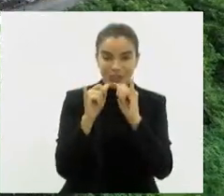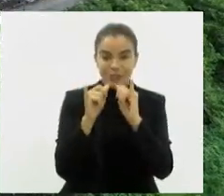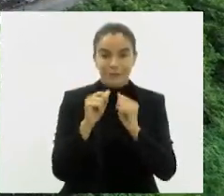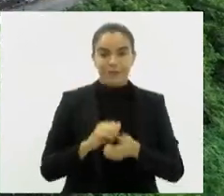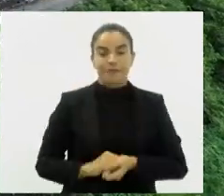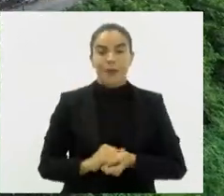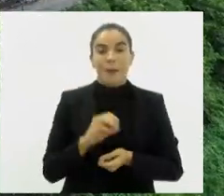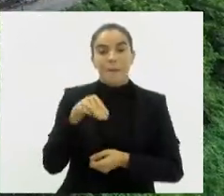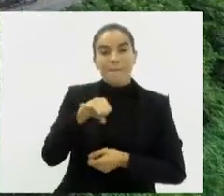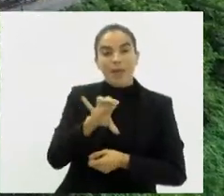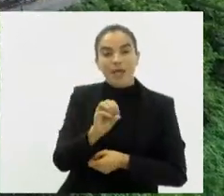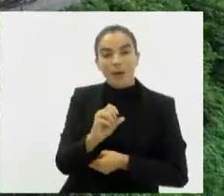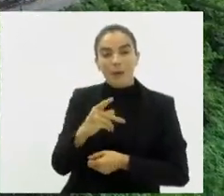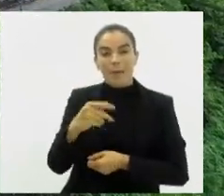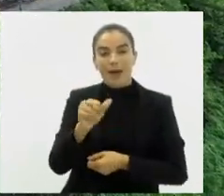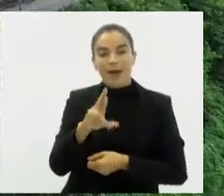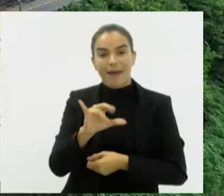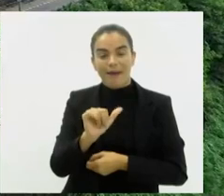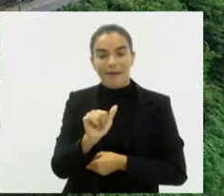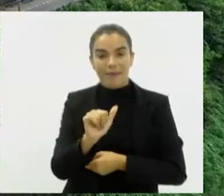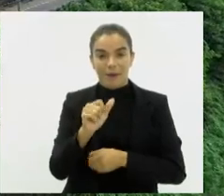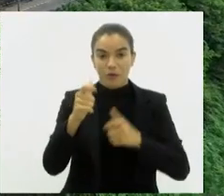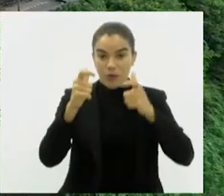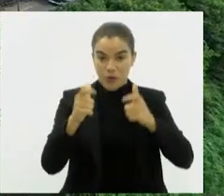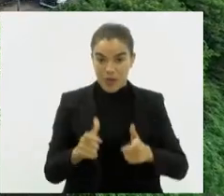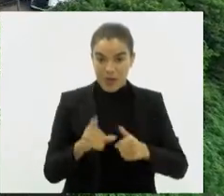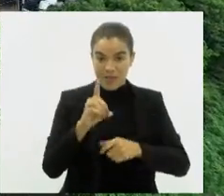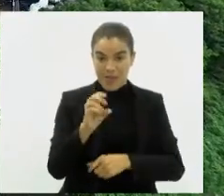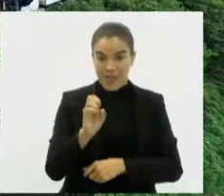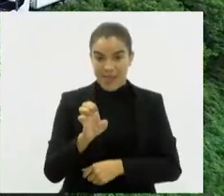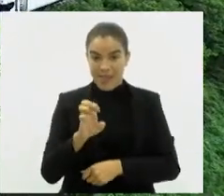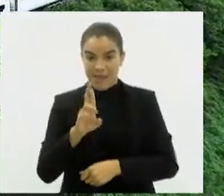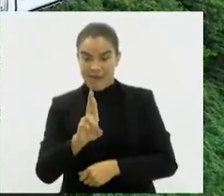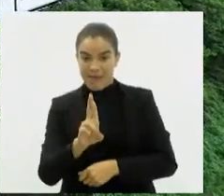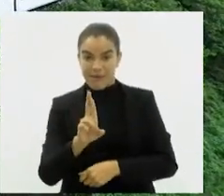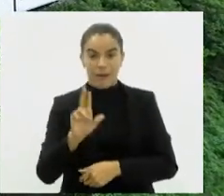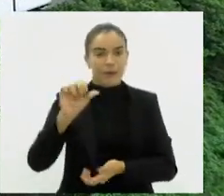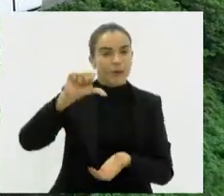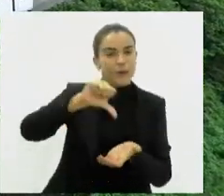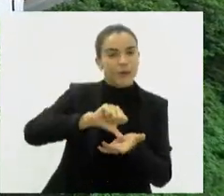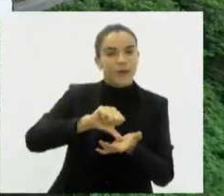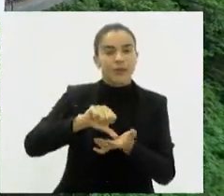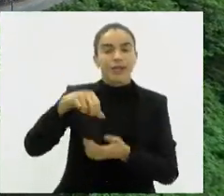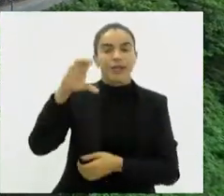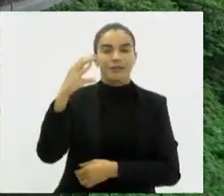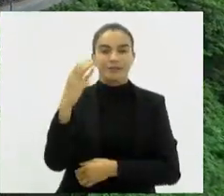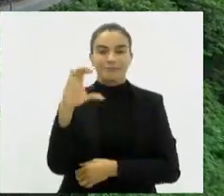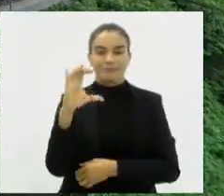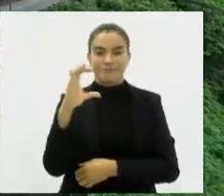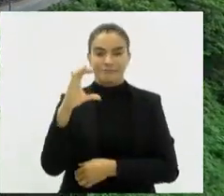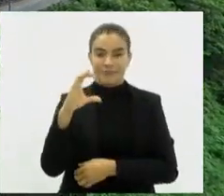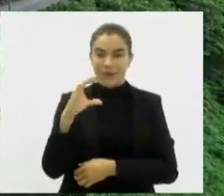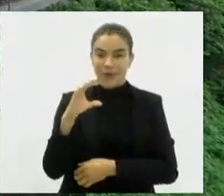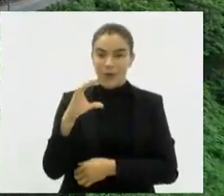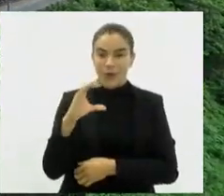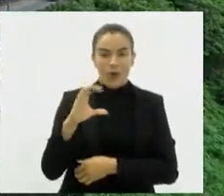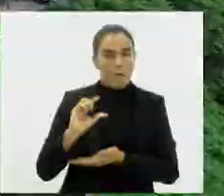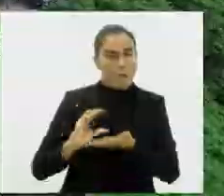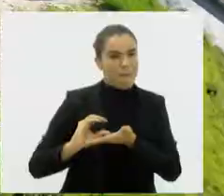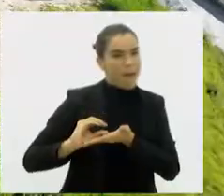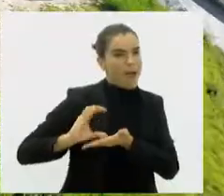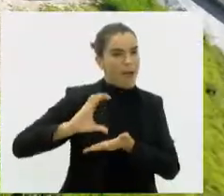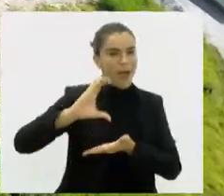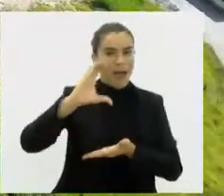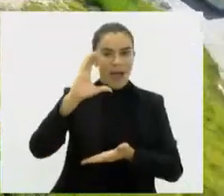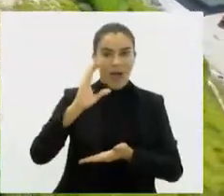Paraíba, e vai abastecer o prédio sede do DER, na capital, e a unidade de Niterói, gerando uma economia anual estimada